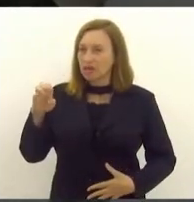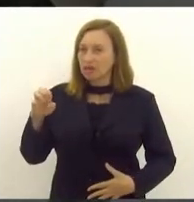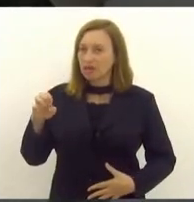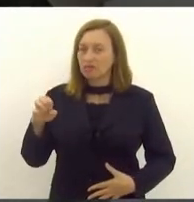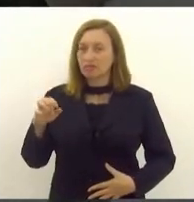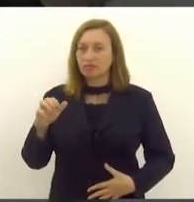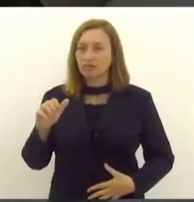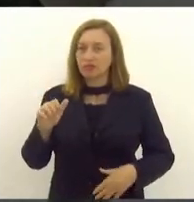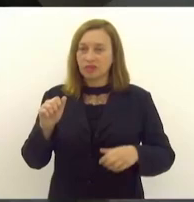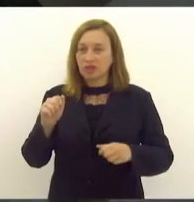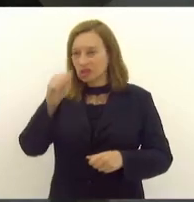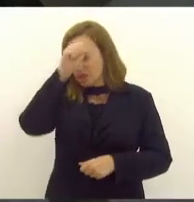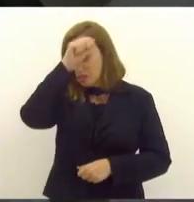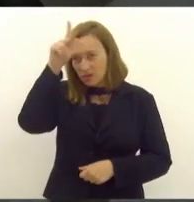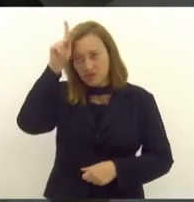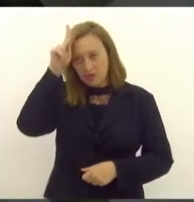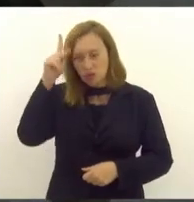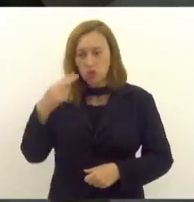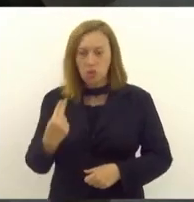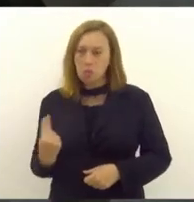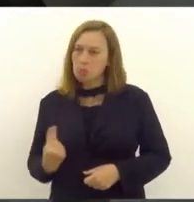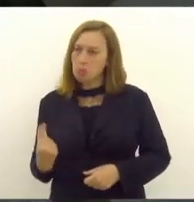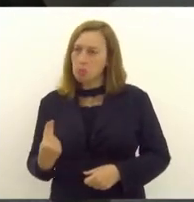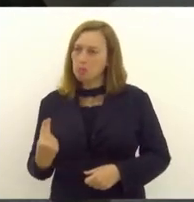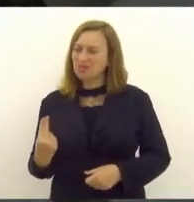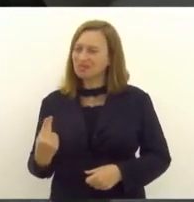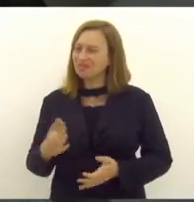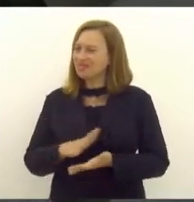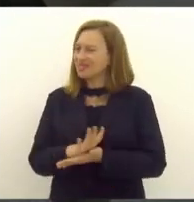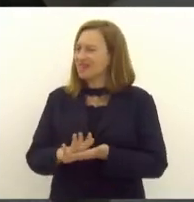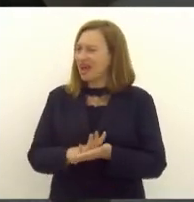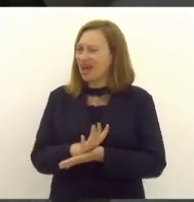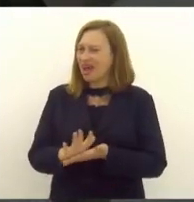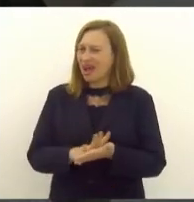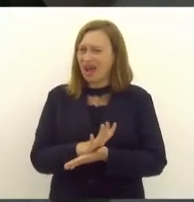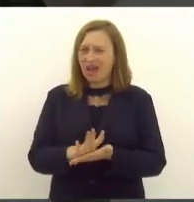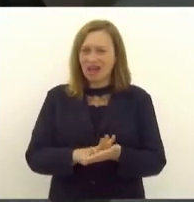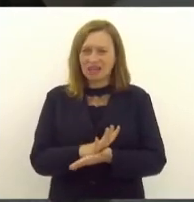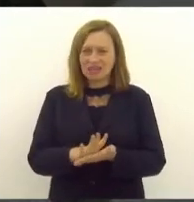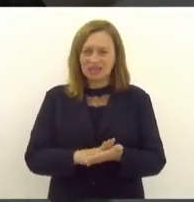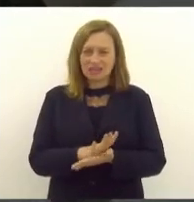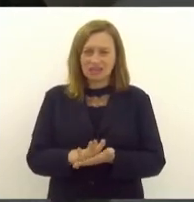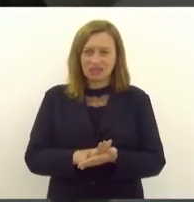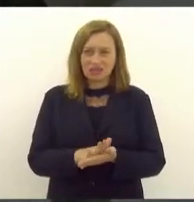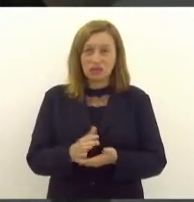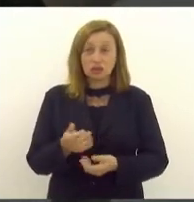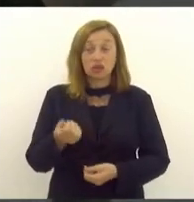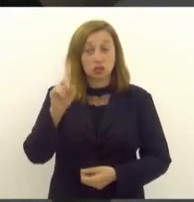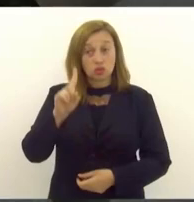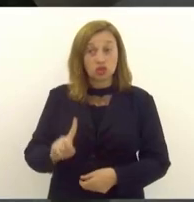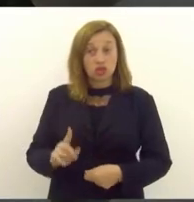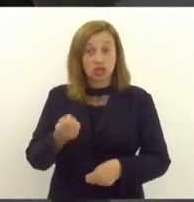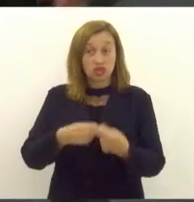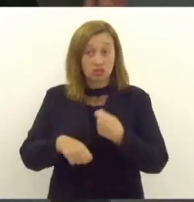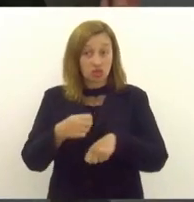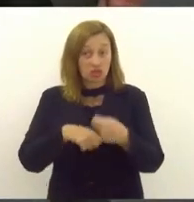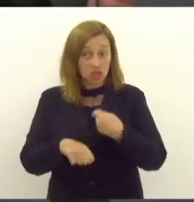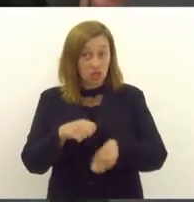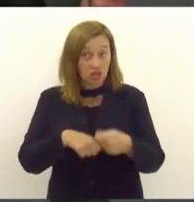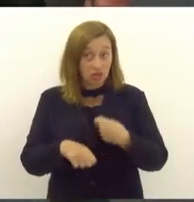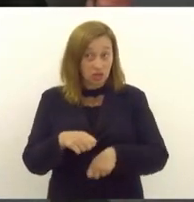identificação sem o nome como pressupõe a boa forma do Direito Administrativo que o agente